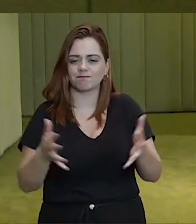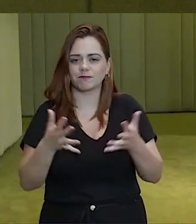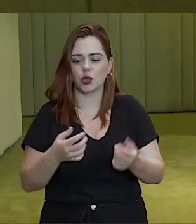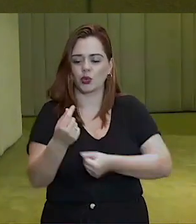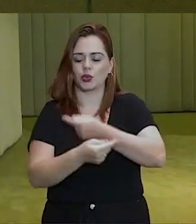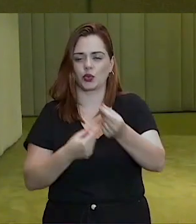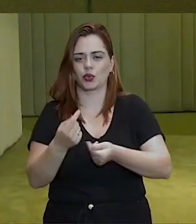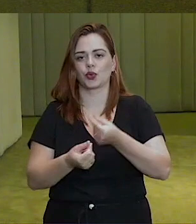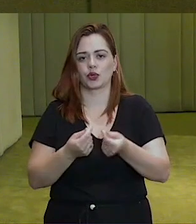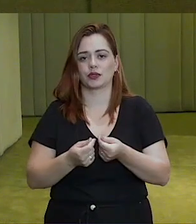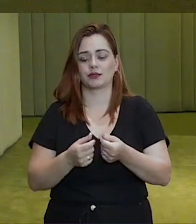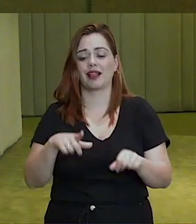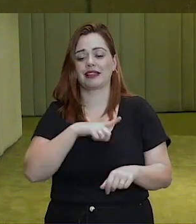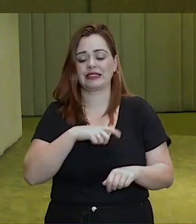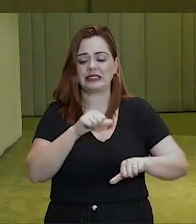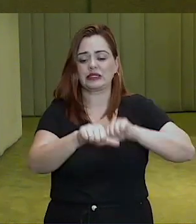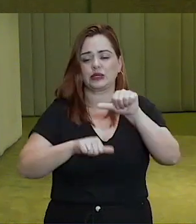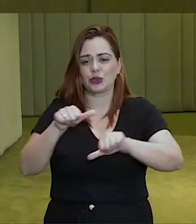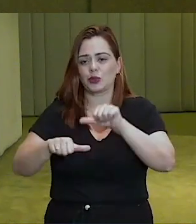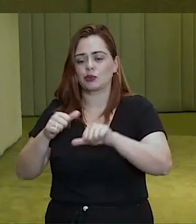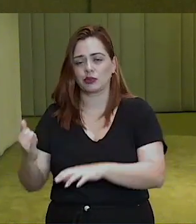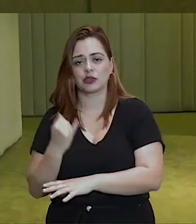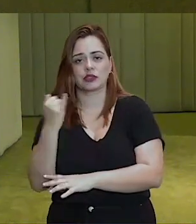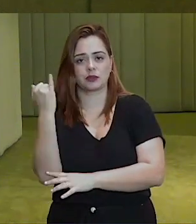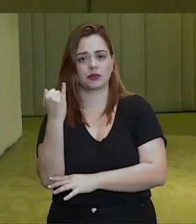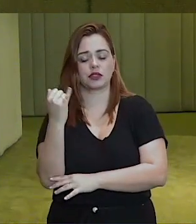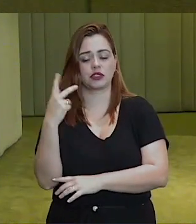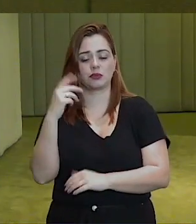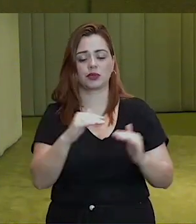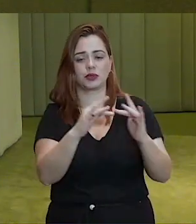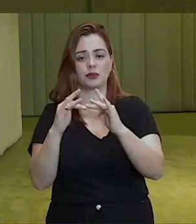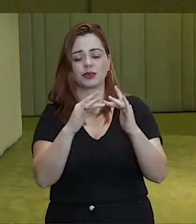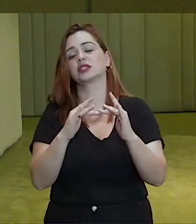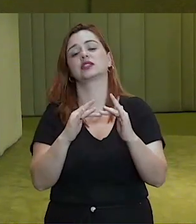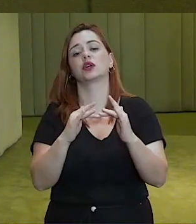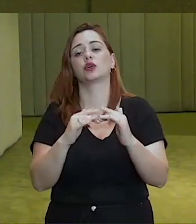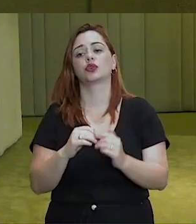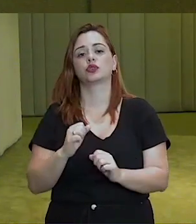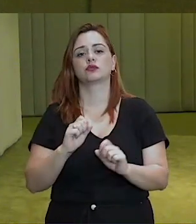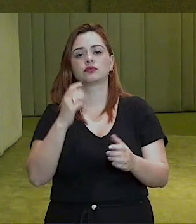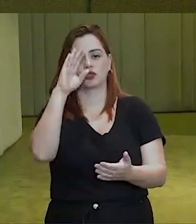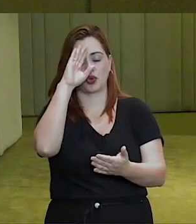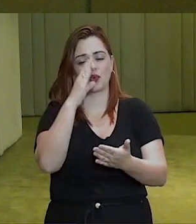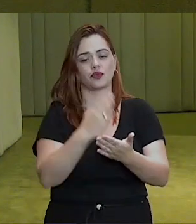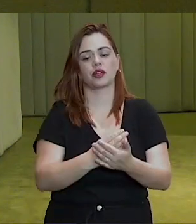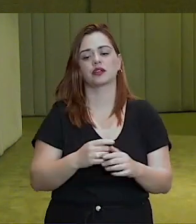integração exigia mudanças significativas das condições de confiança e diálogo no